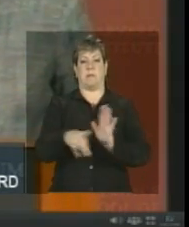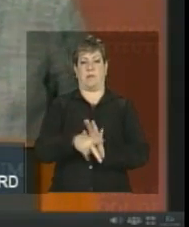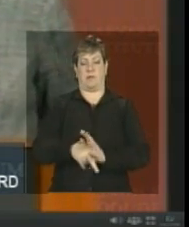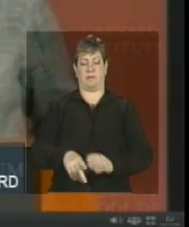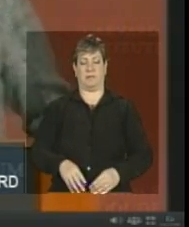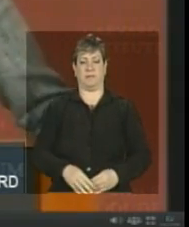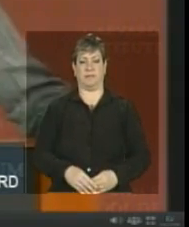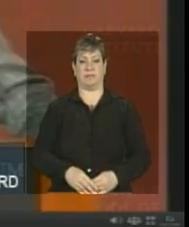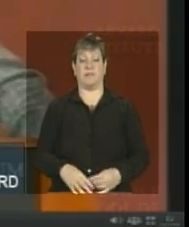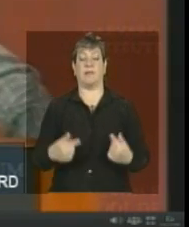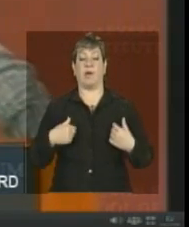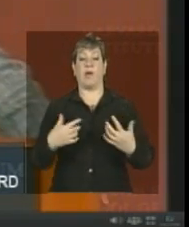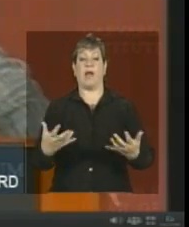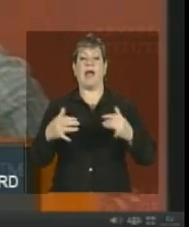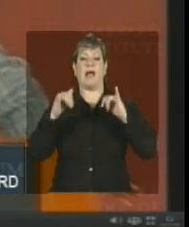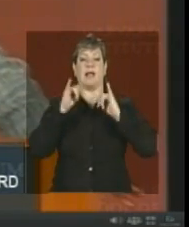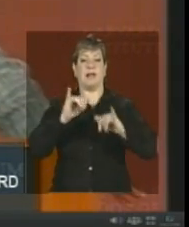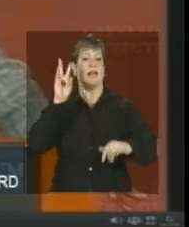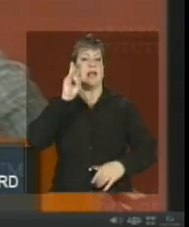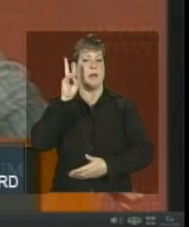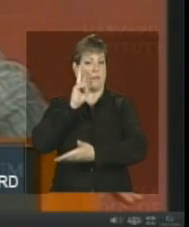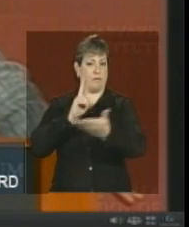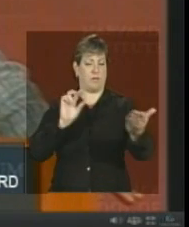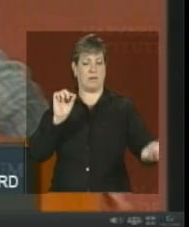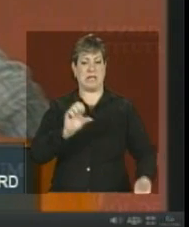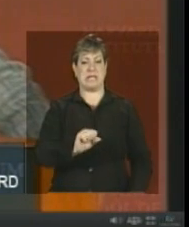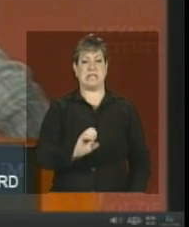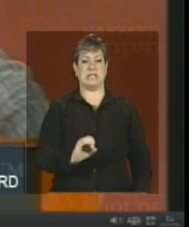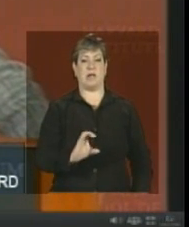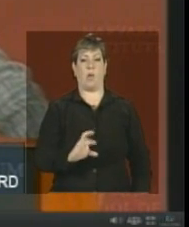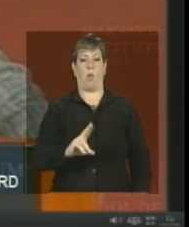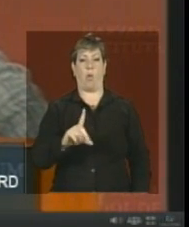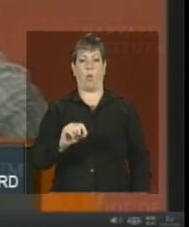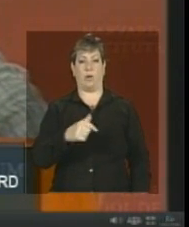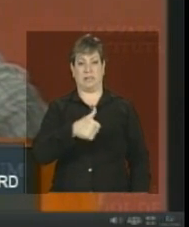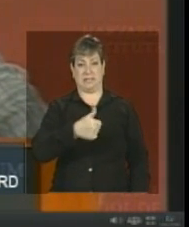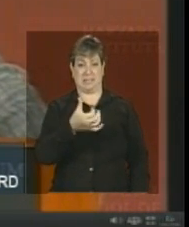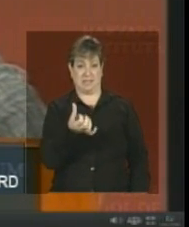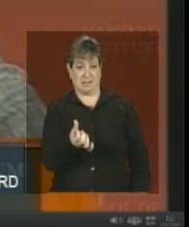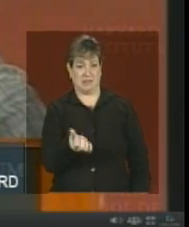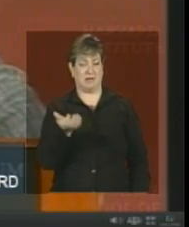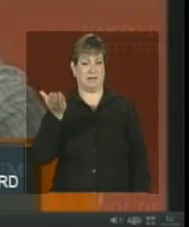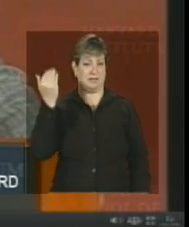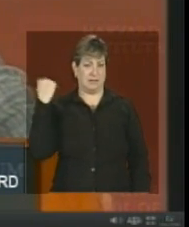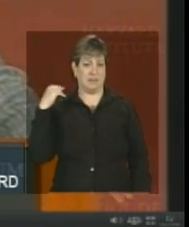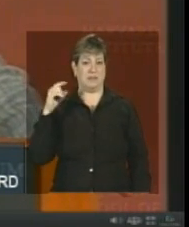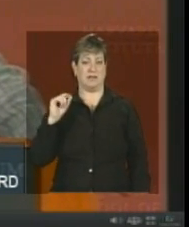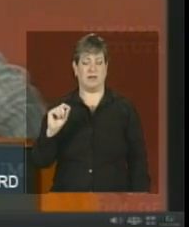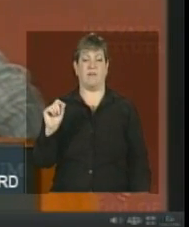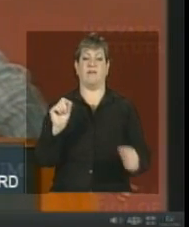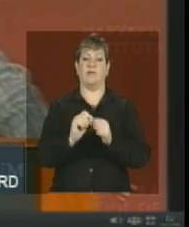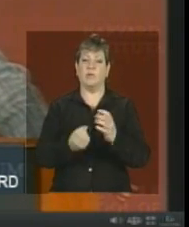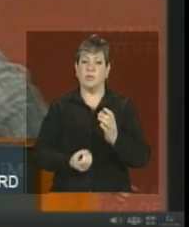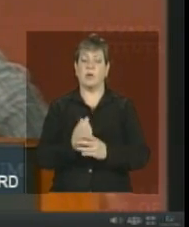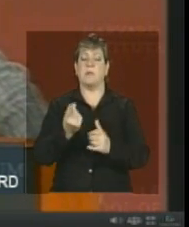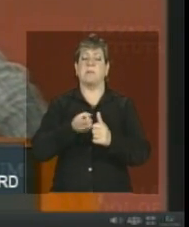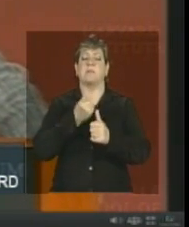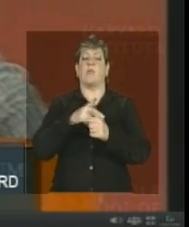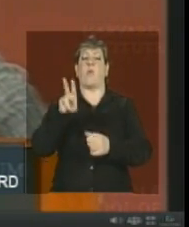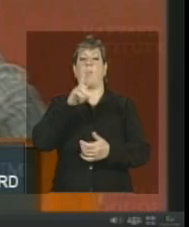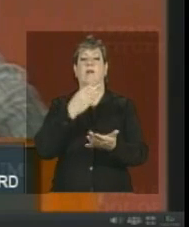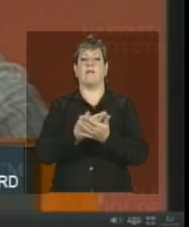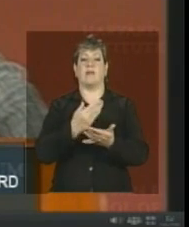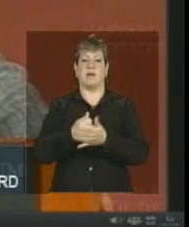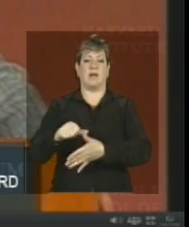queria lembrar para vocês que, no século XVI, foram criadas as primeiras universidades na América